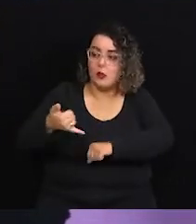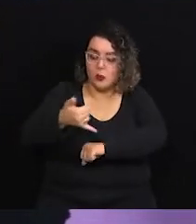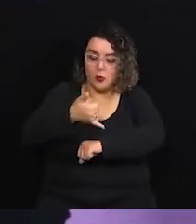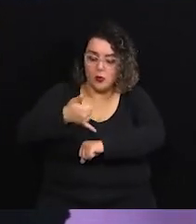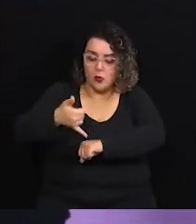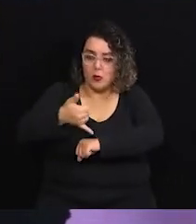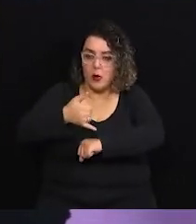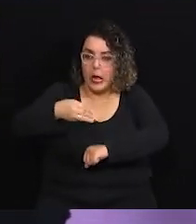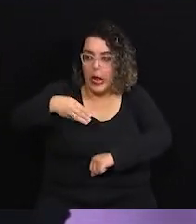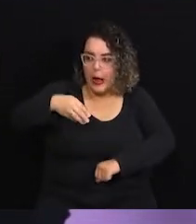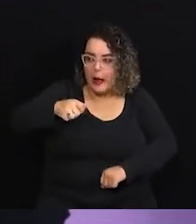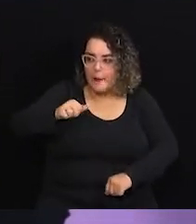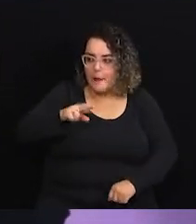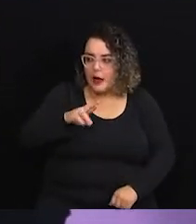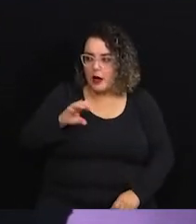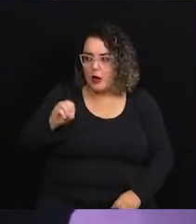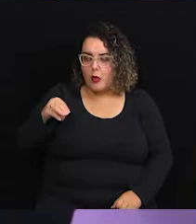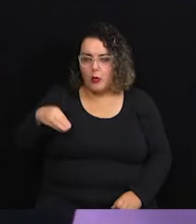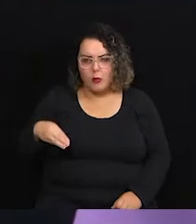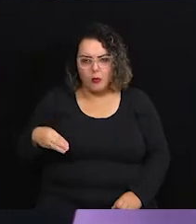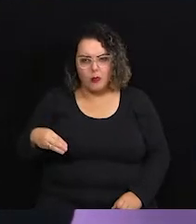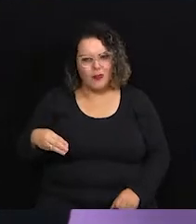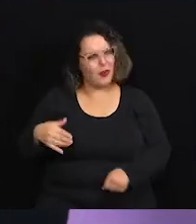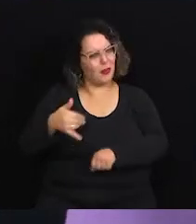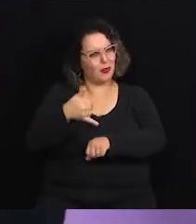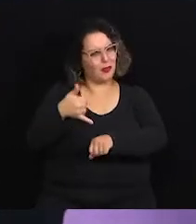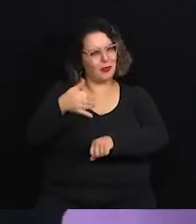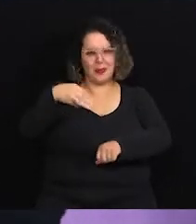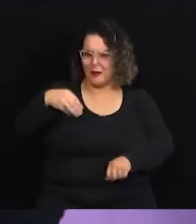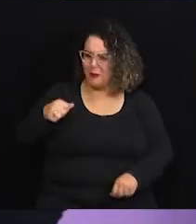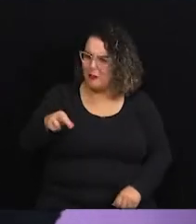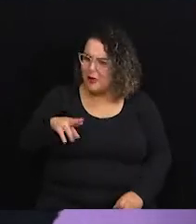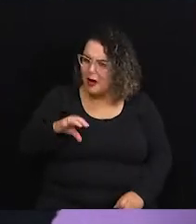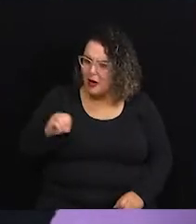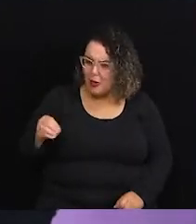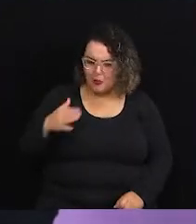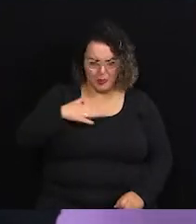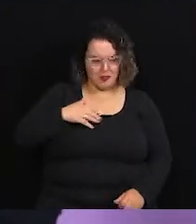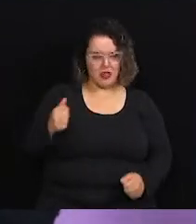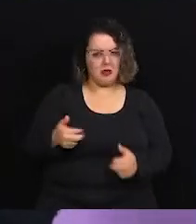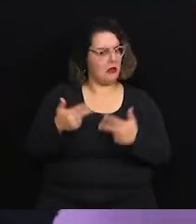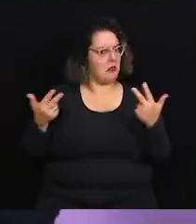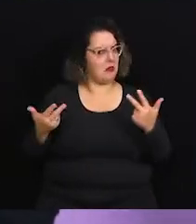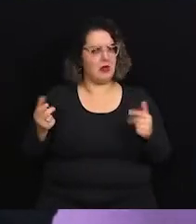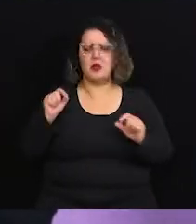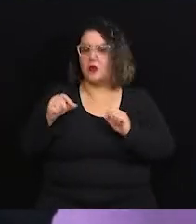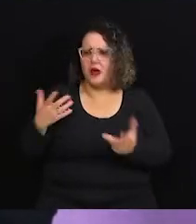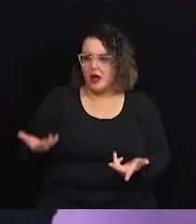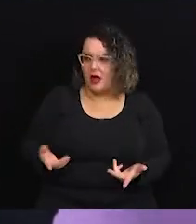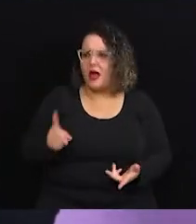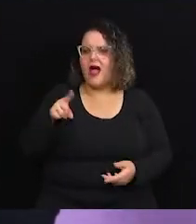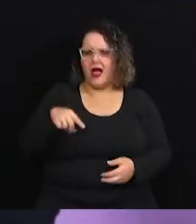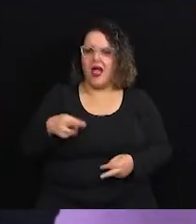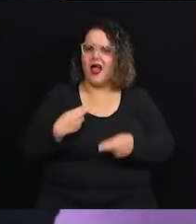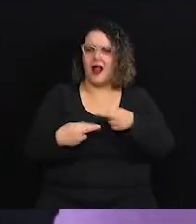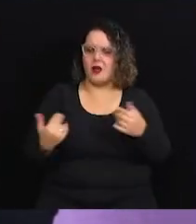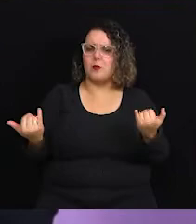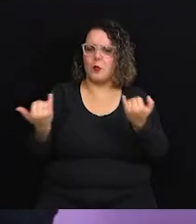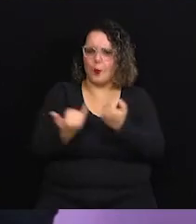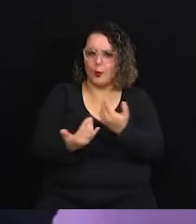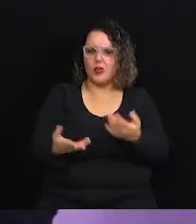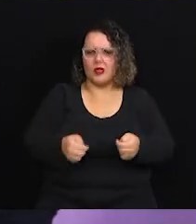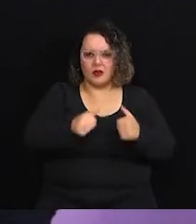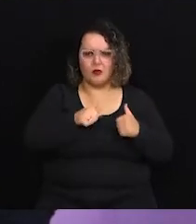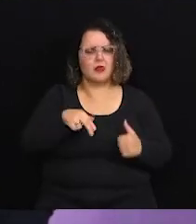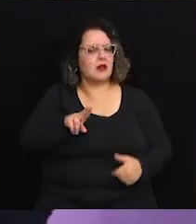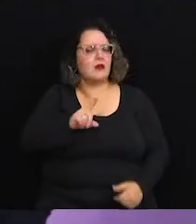gordura marrom. Para mim é novidade, gordura marrom. O que é essa gordura? Ela está relacionada aí à perda de peso também?